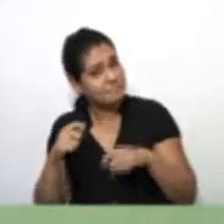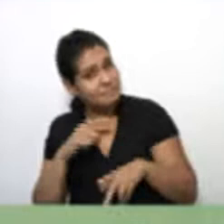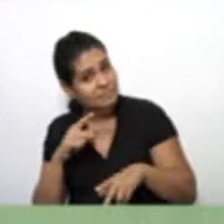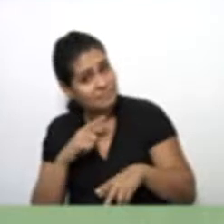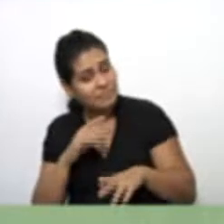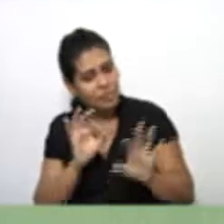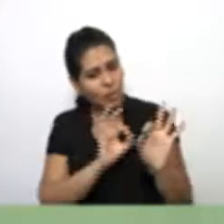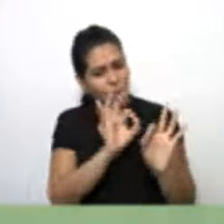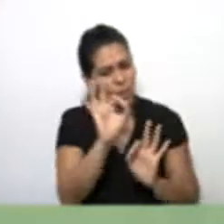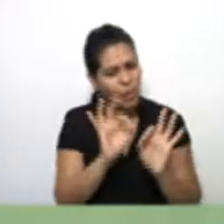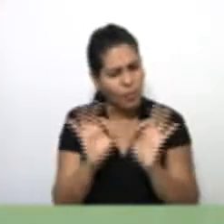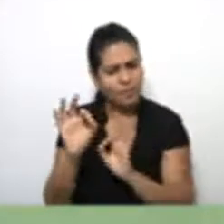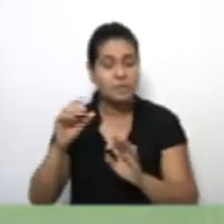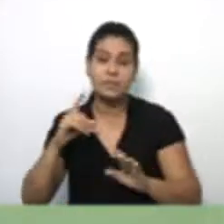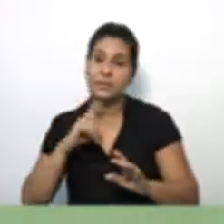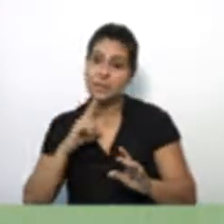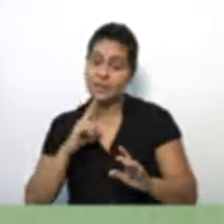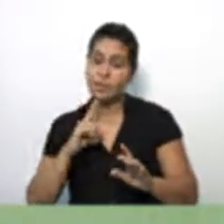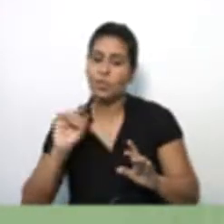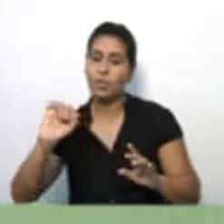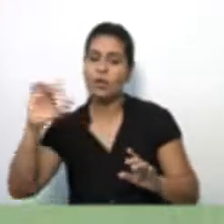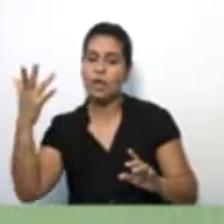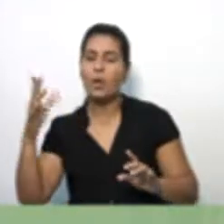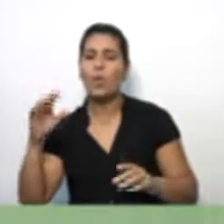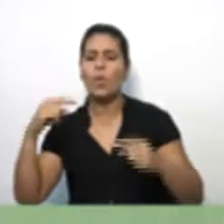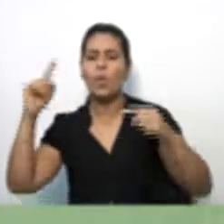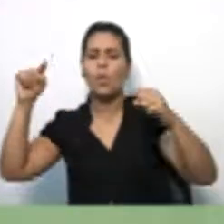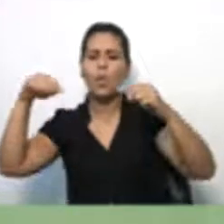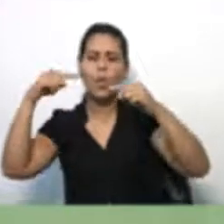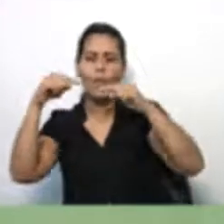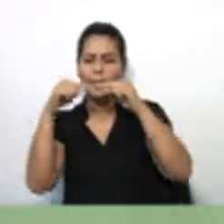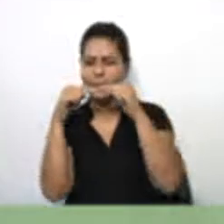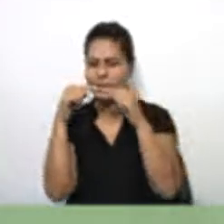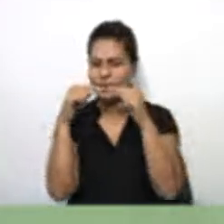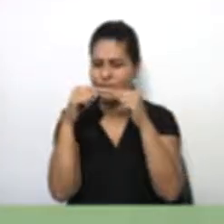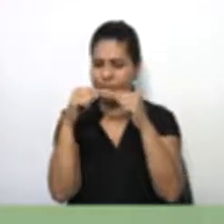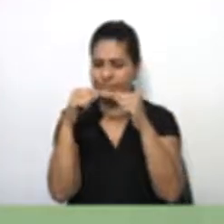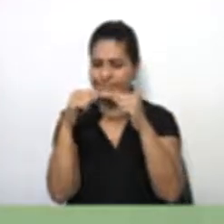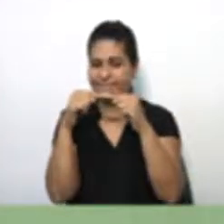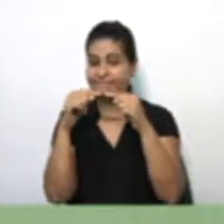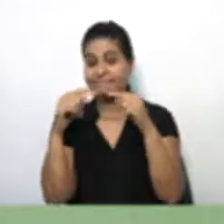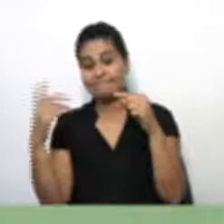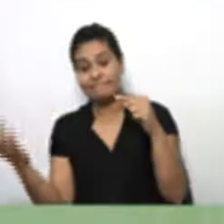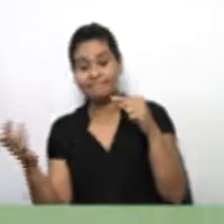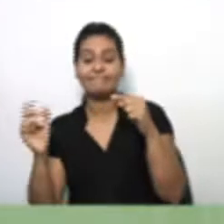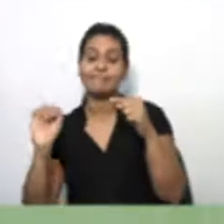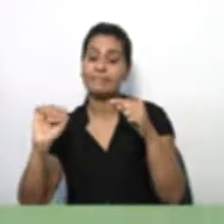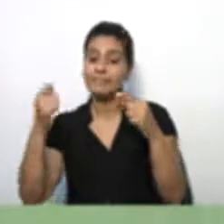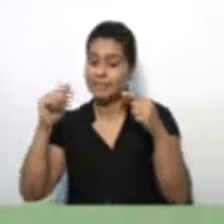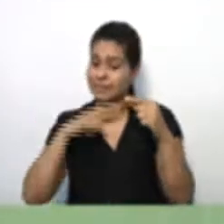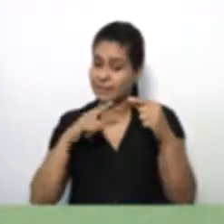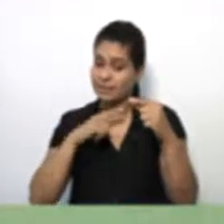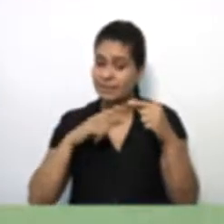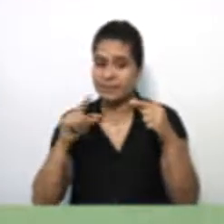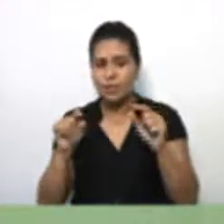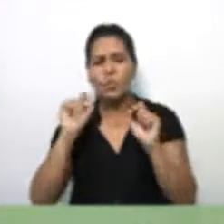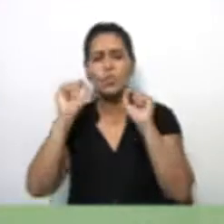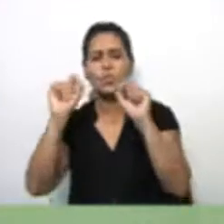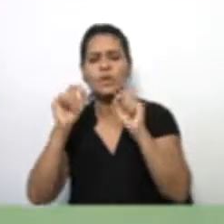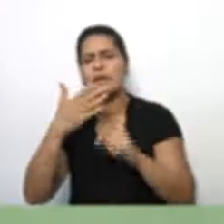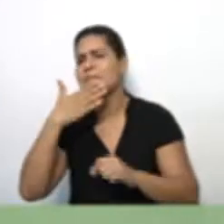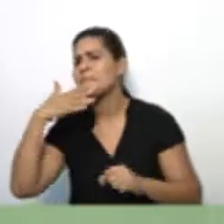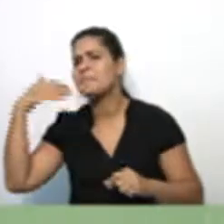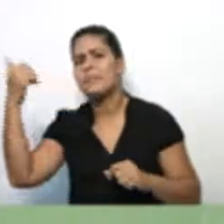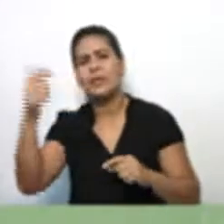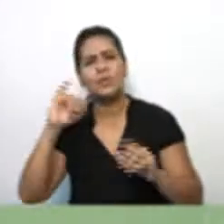Para que a organização tenha seus, ó, outra palavrinha-chave da gestão estratégica, objetivos. E para que se estabeleça a